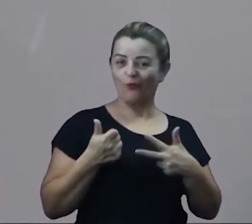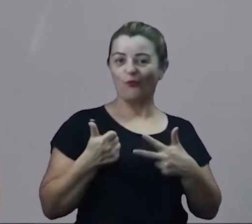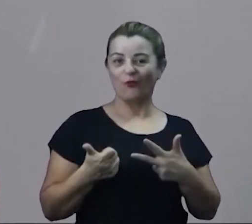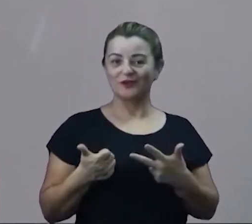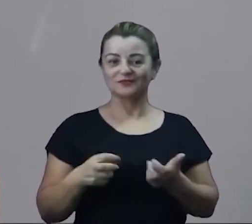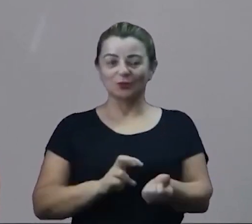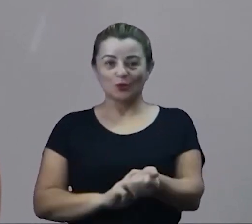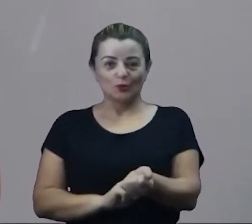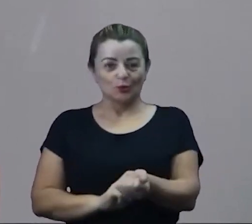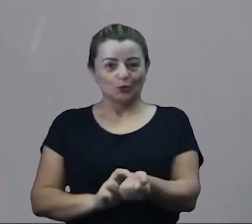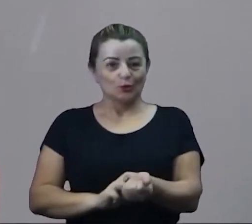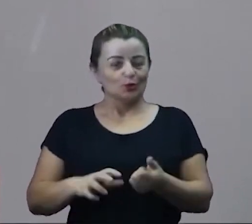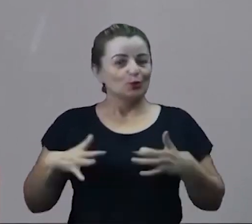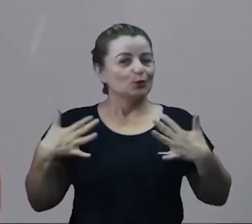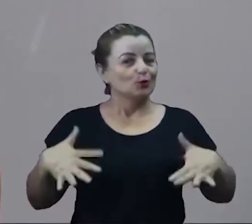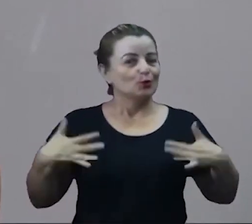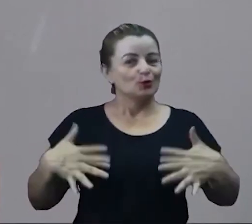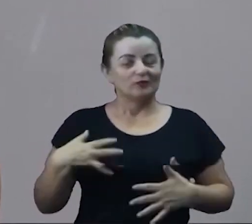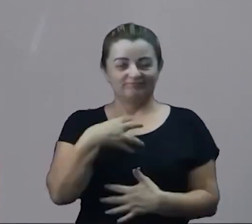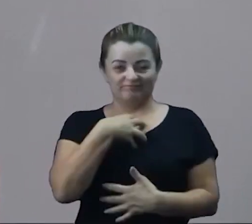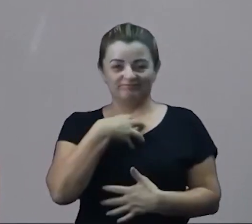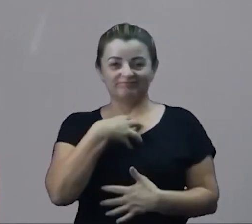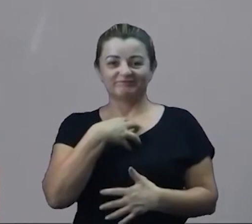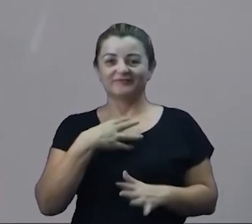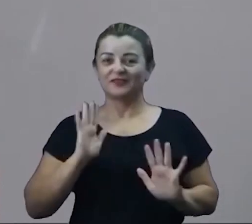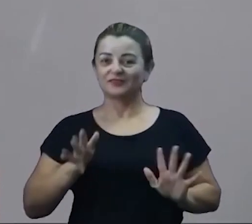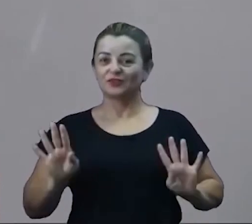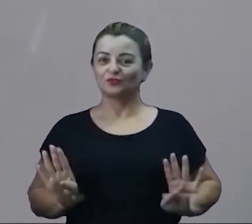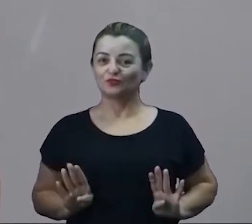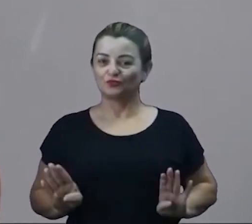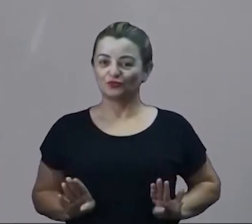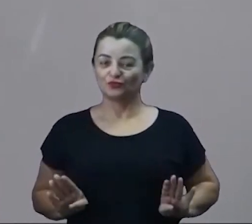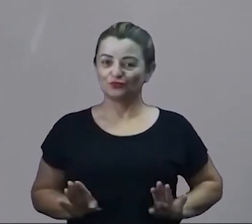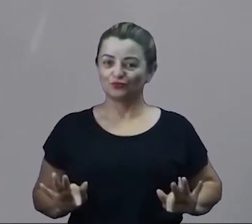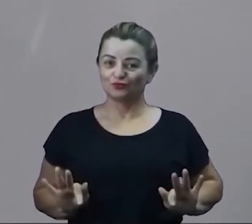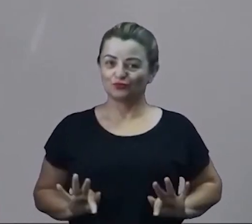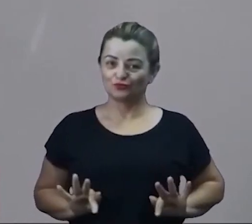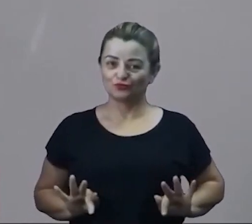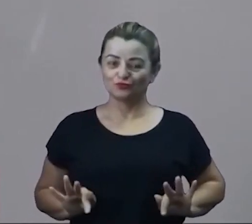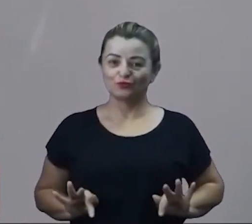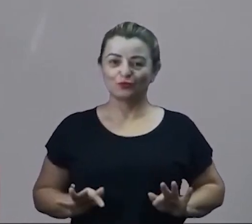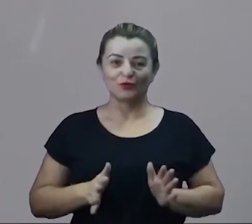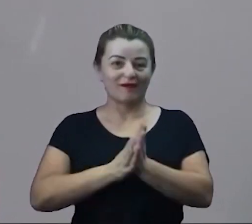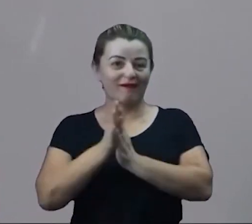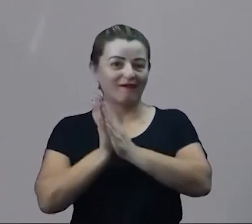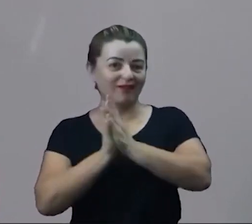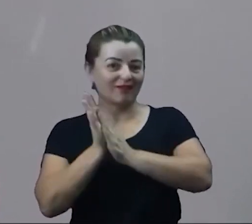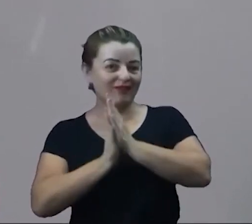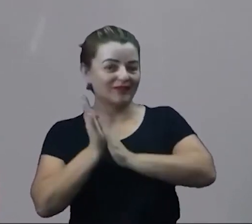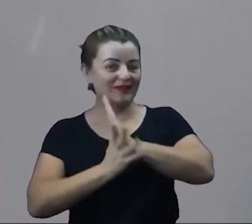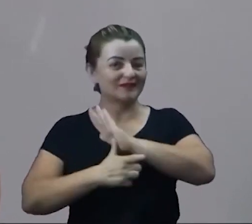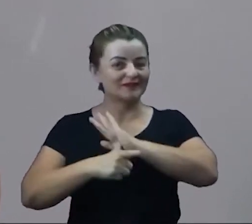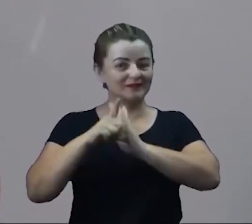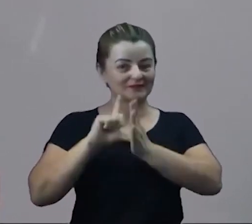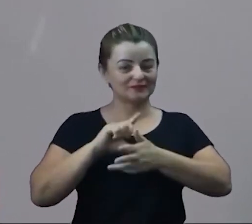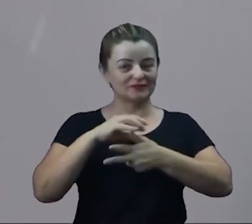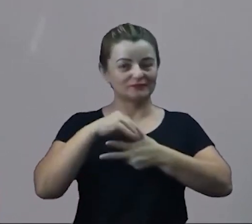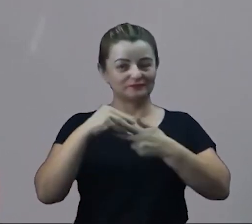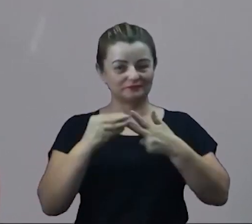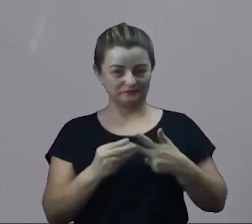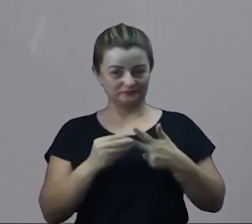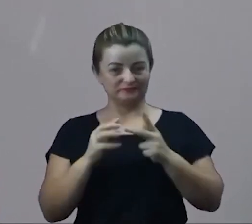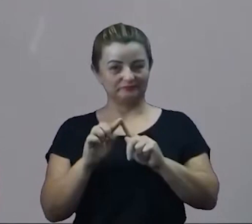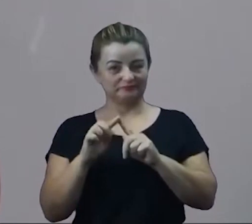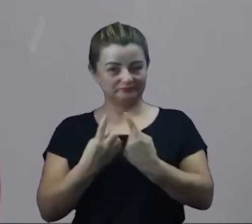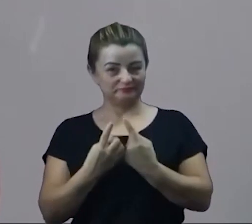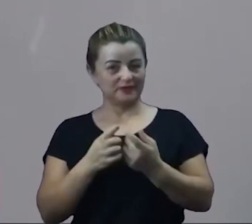assim, né? Vocês sentem? Ai, gente, eu sinto. Já sofro por ansiedade, né? Antecedendo, assim, o Enem.